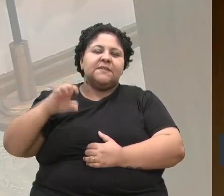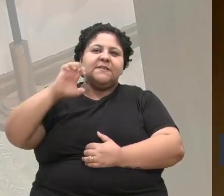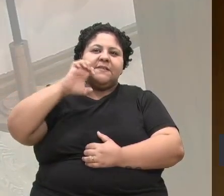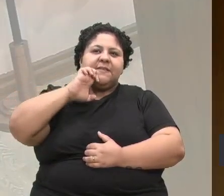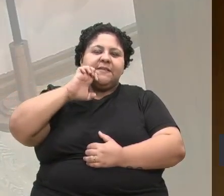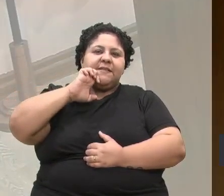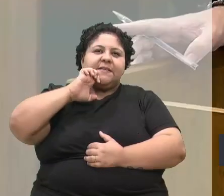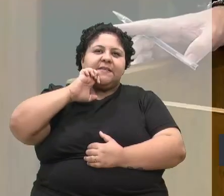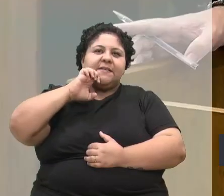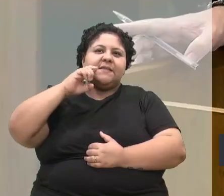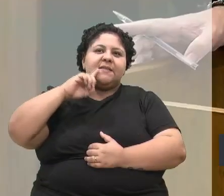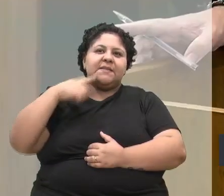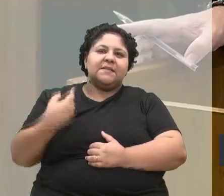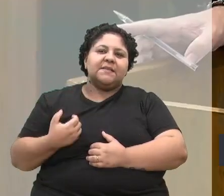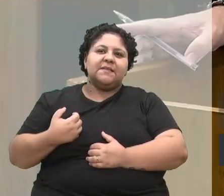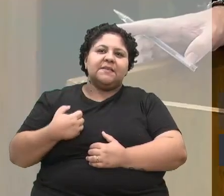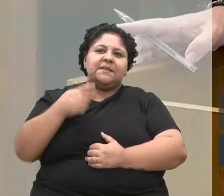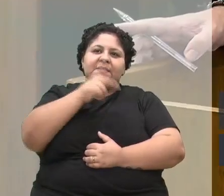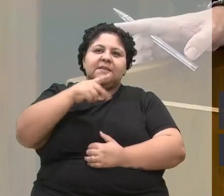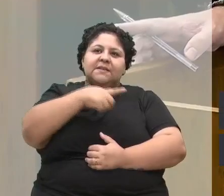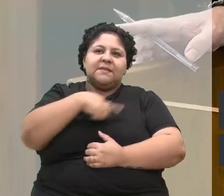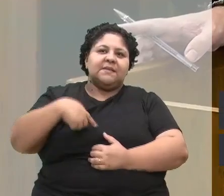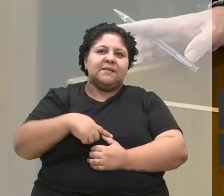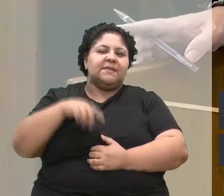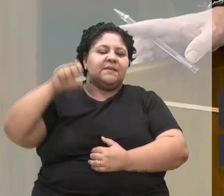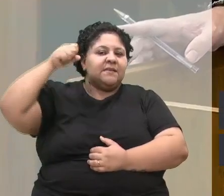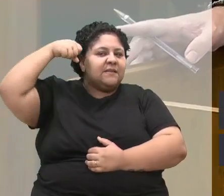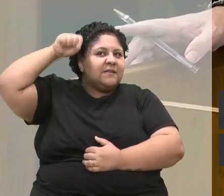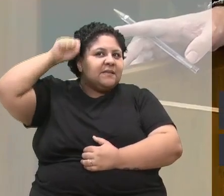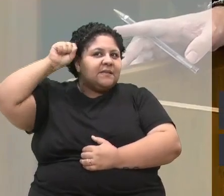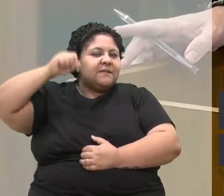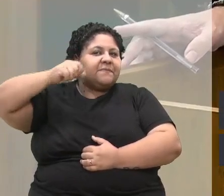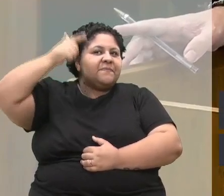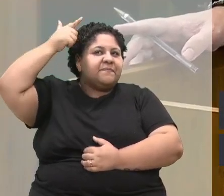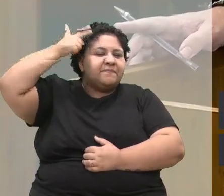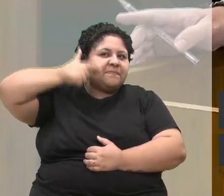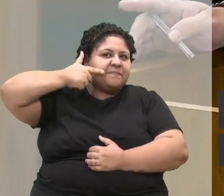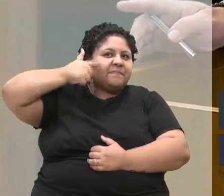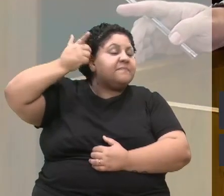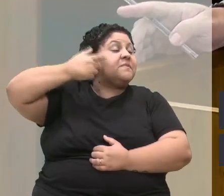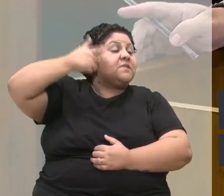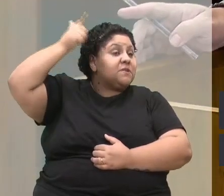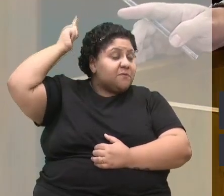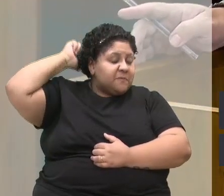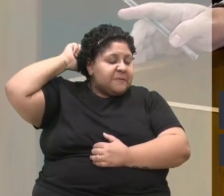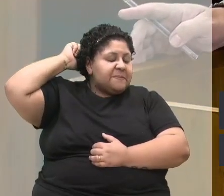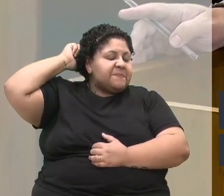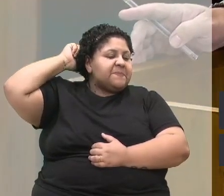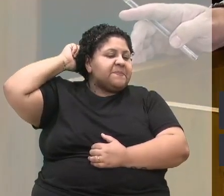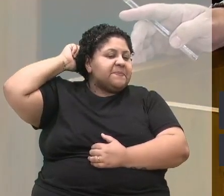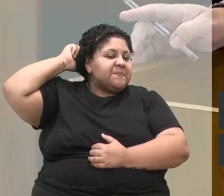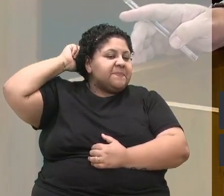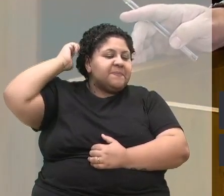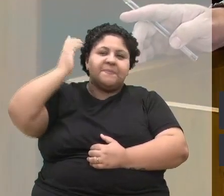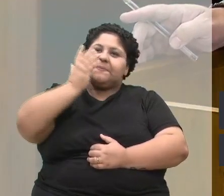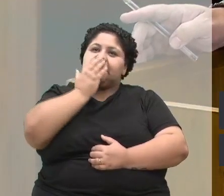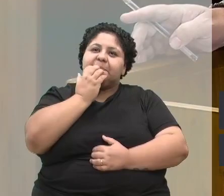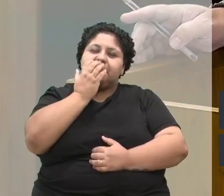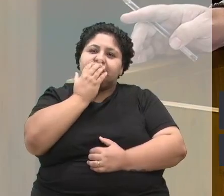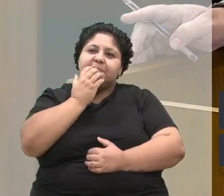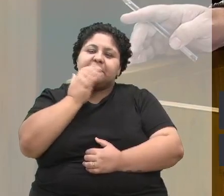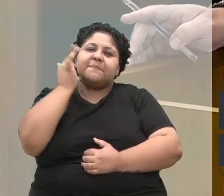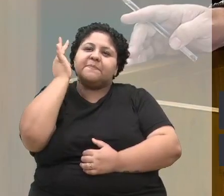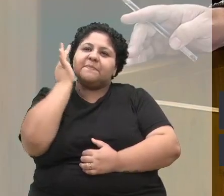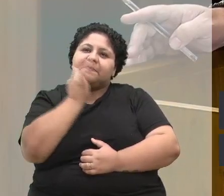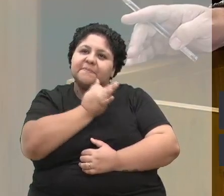Gladys, vereador Zanquim, vereador Xuxa, vereador Lucas Dil, vereador Camires, vereador Juliano, vereadora Tati,